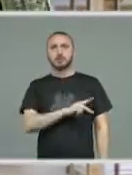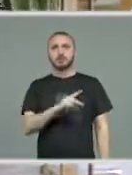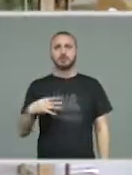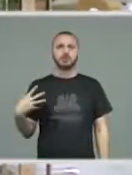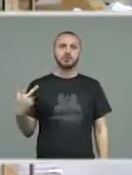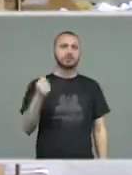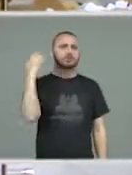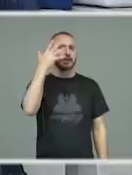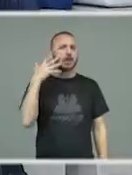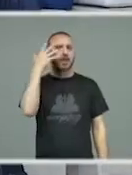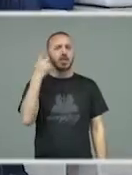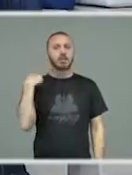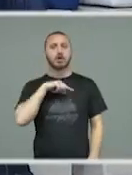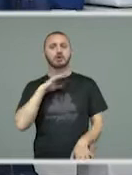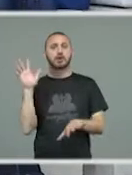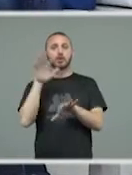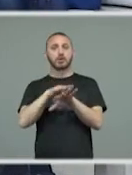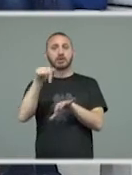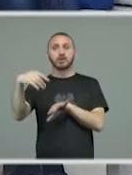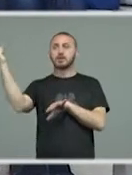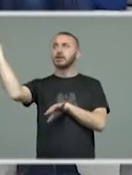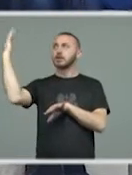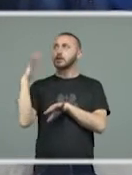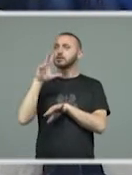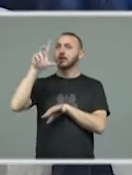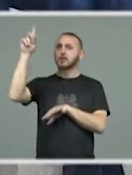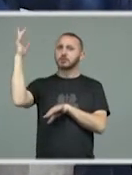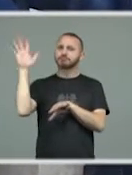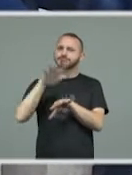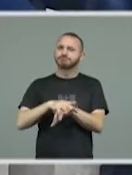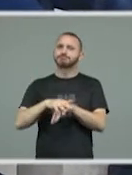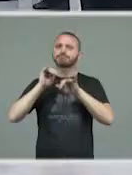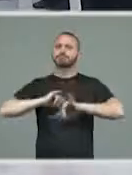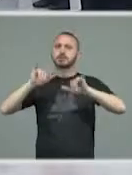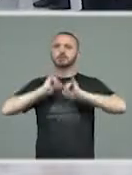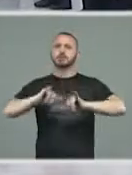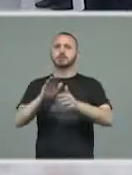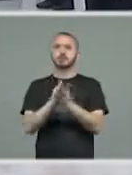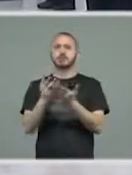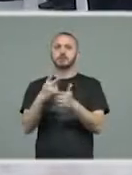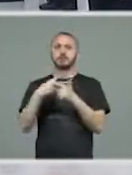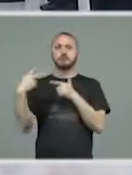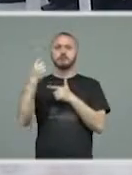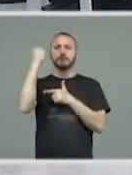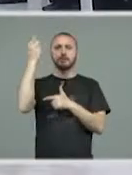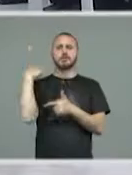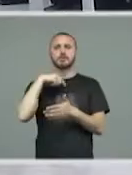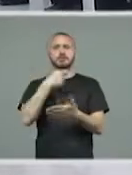eram nos incluindo nessa graça de Deus, nessa proclamação da vitória, nesse combate,